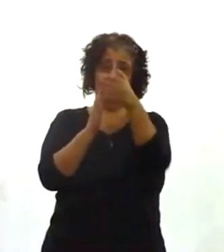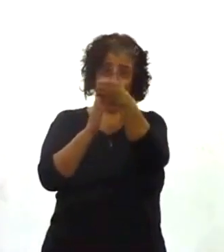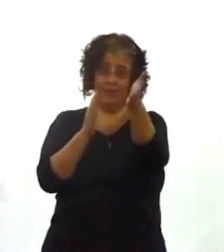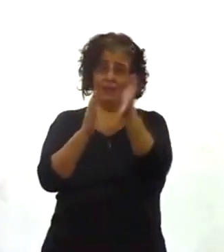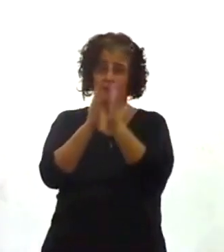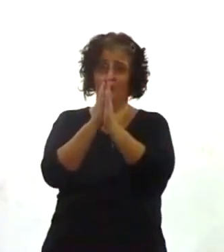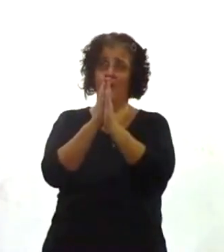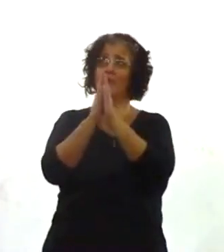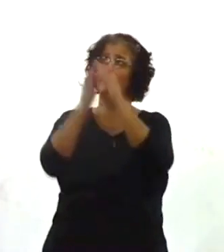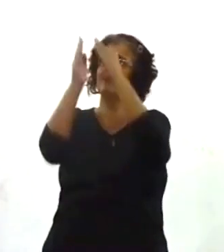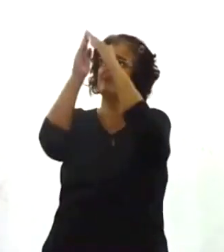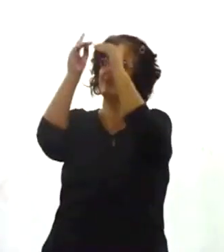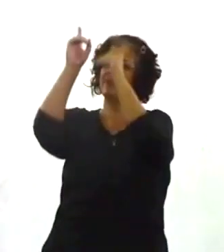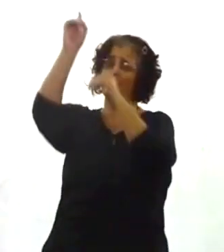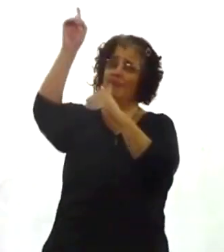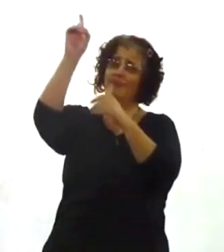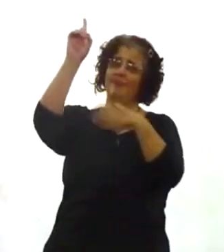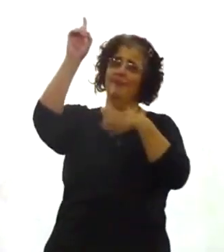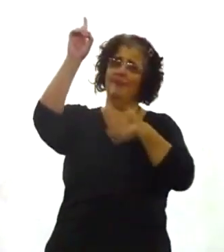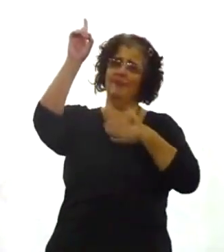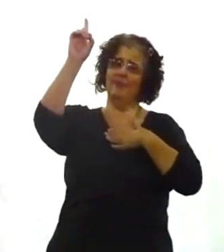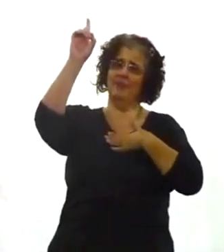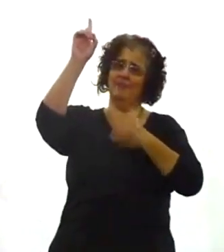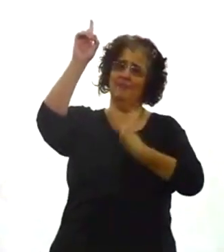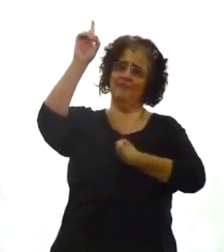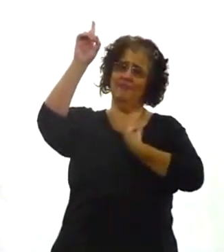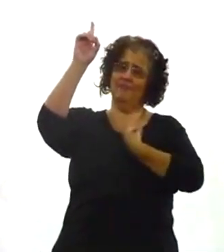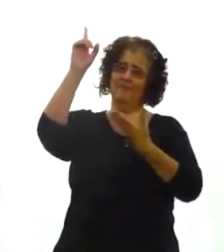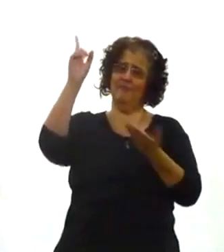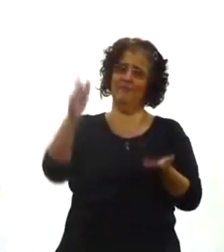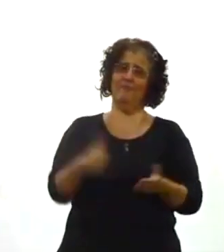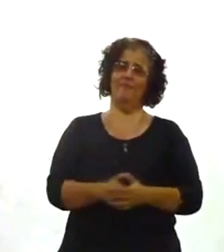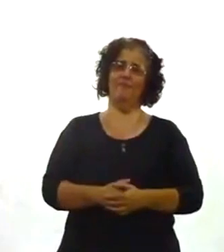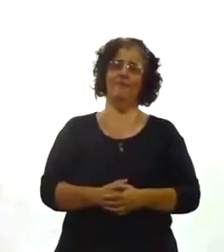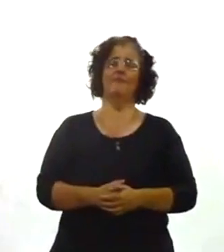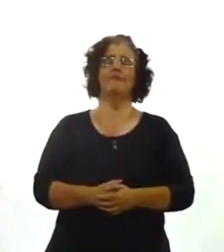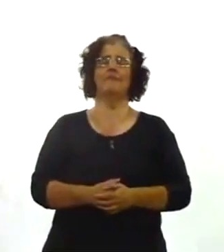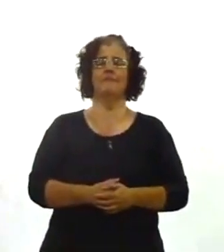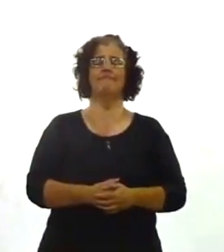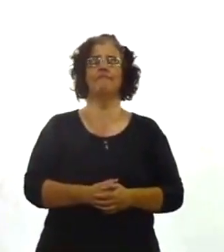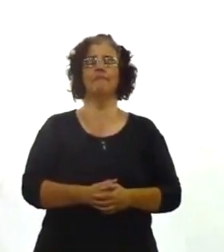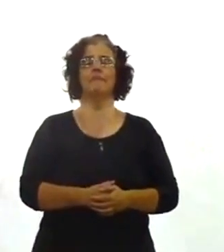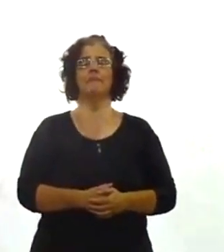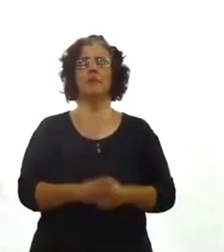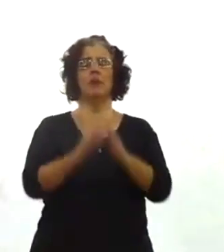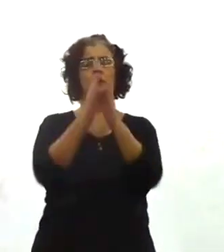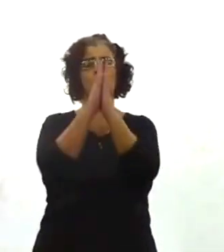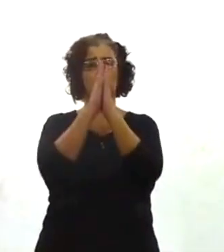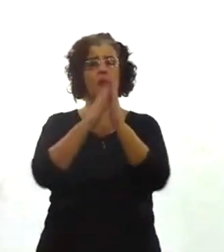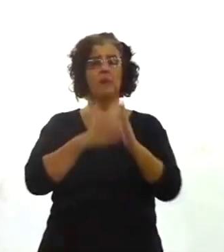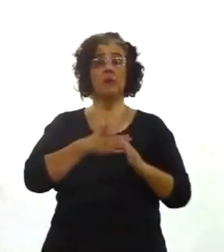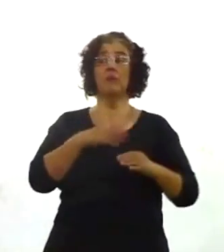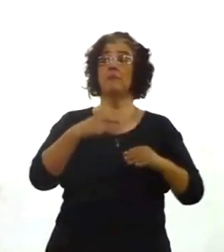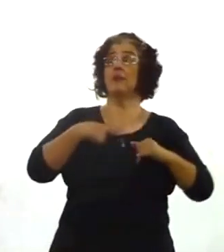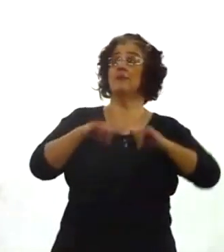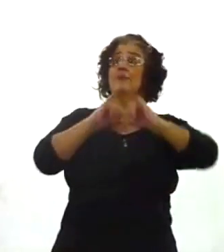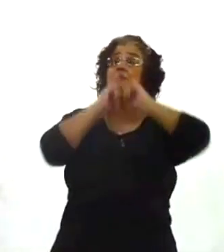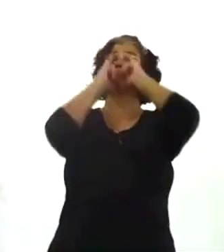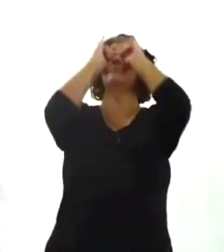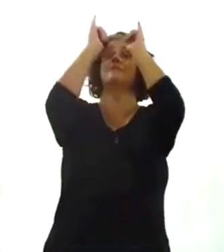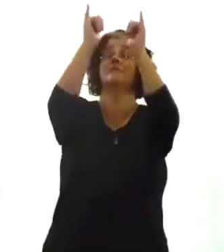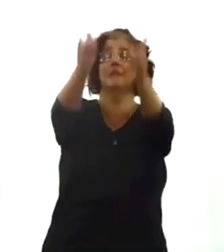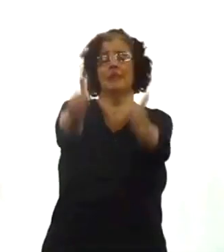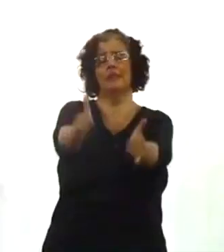Ele escrevendo a outros irmãos, ele diz assim, orem por mim, para que eu pregue o evangelho como eu